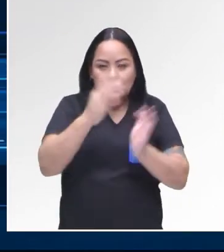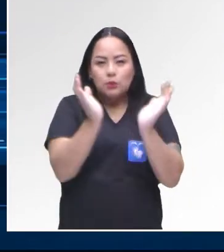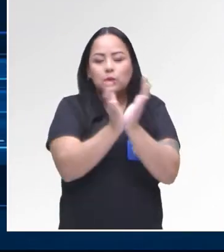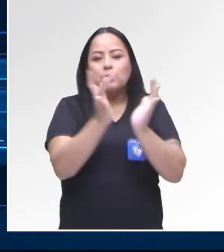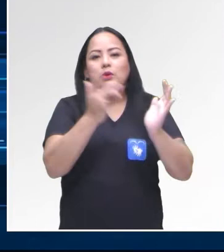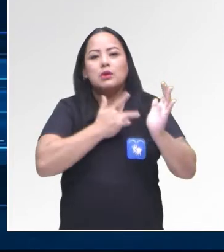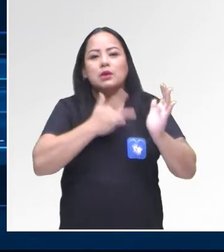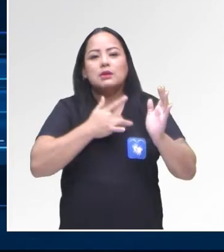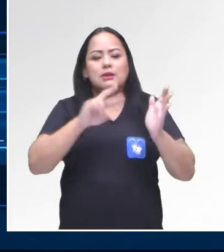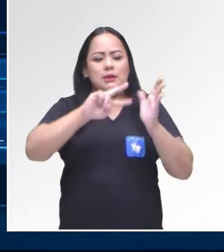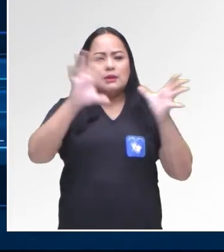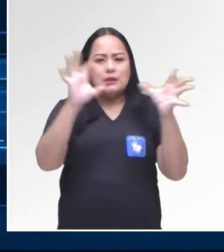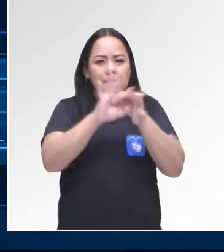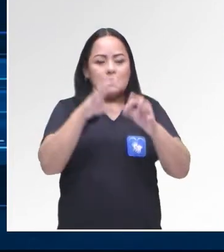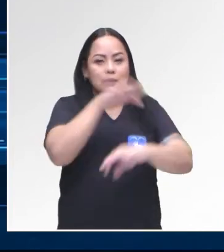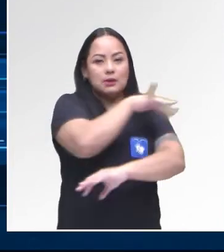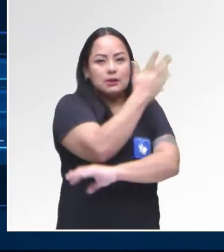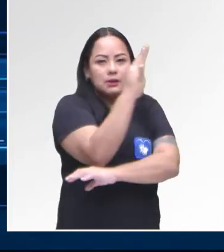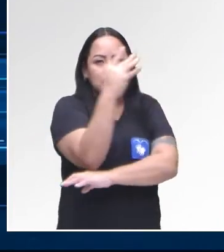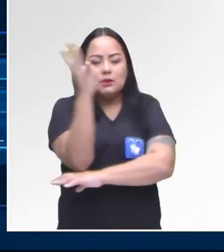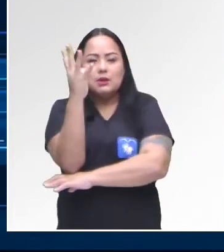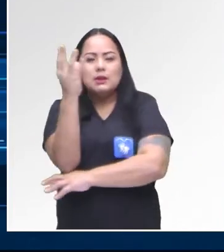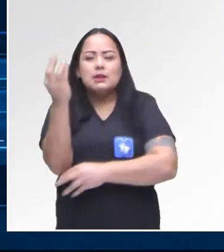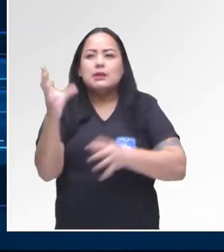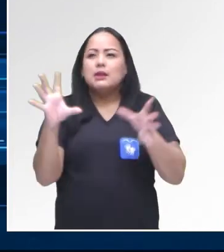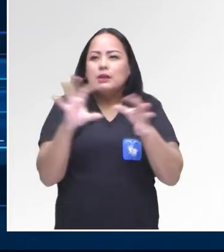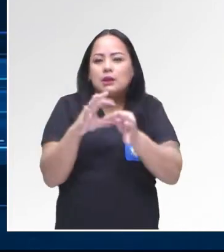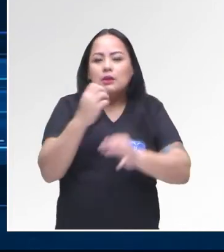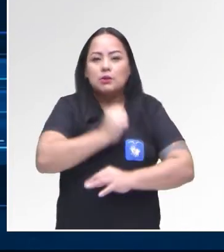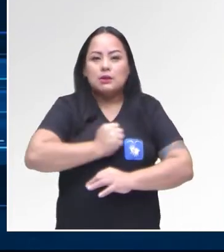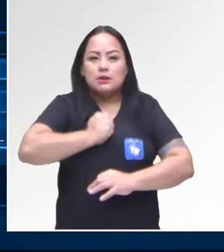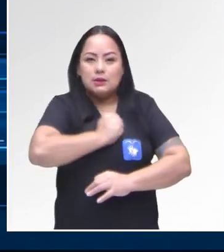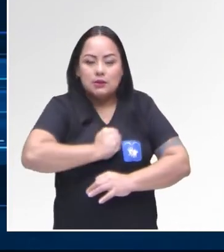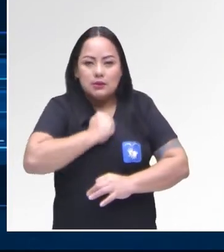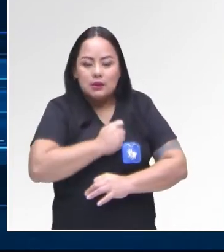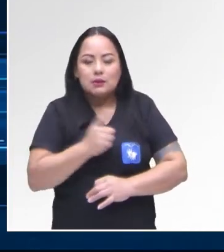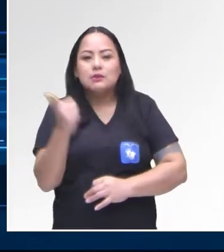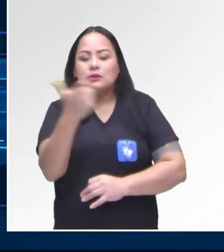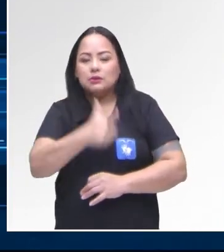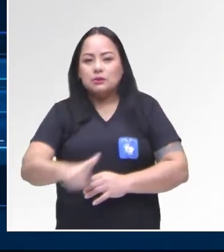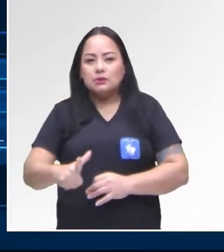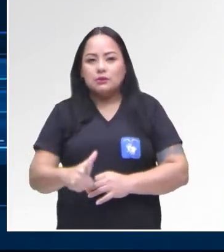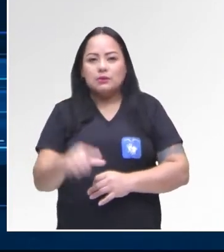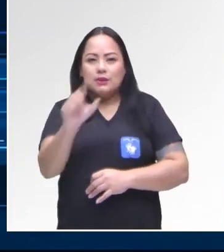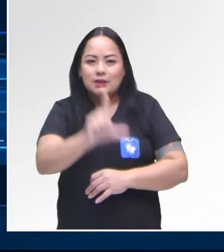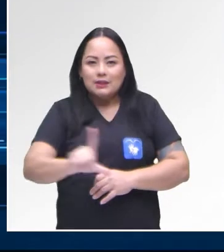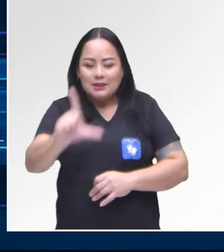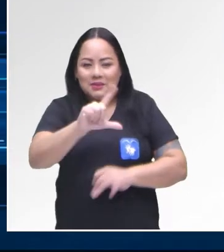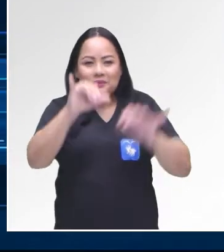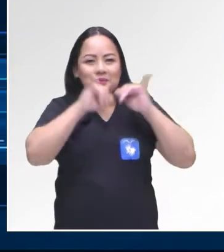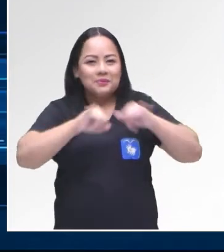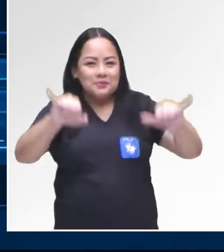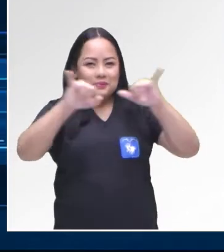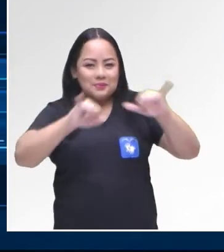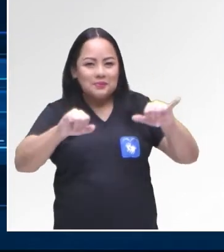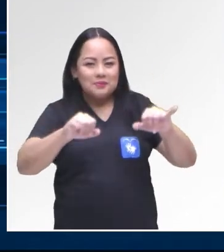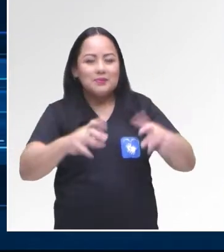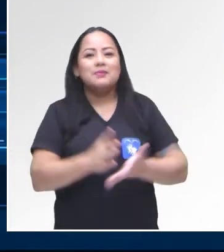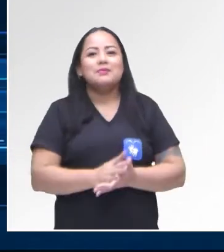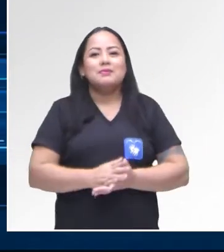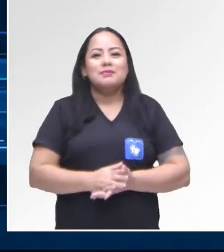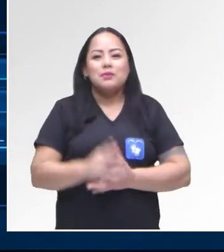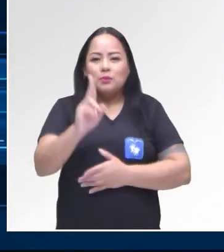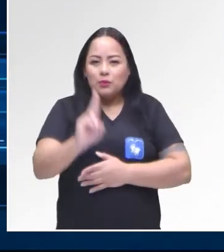é a natureza, é a saudade. Olha só, de novo. Literatura de formação,